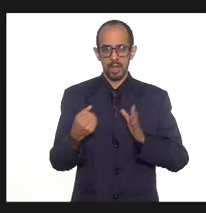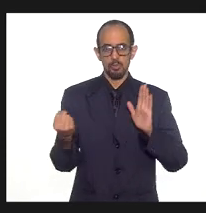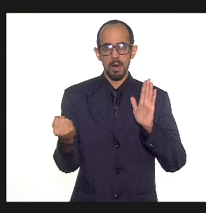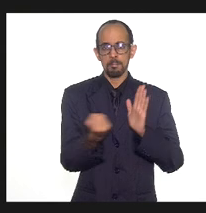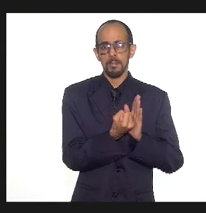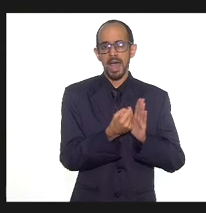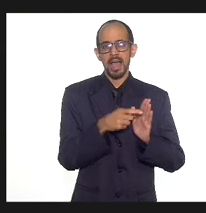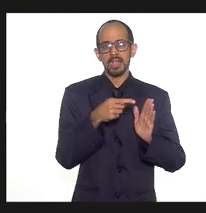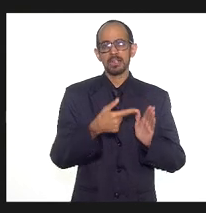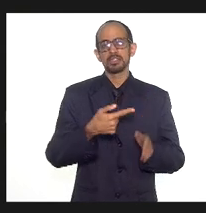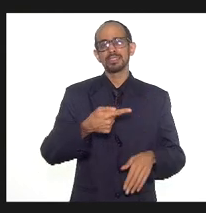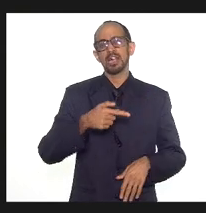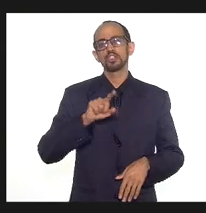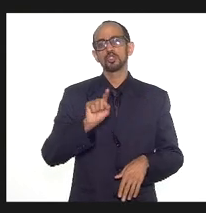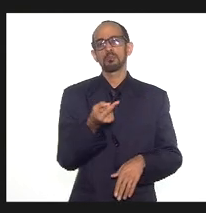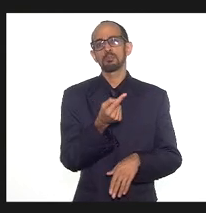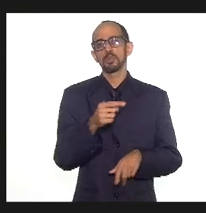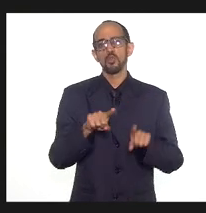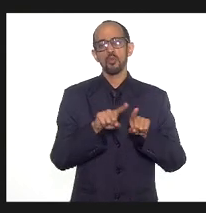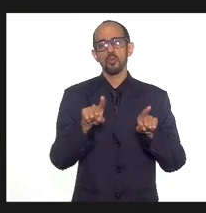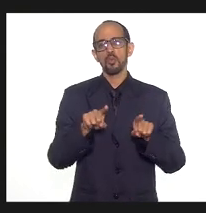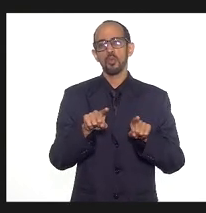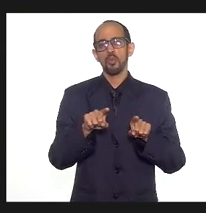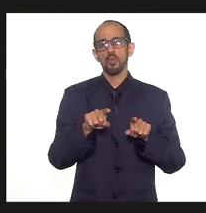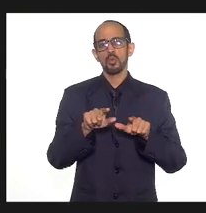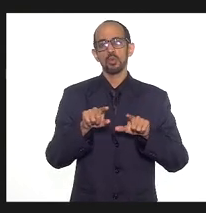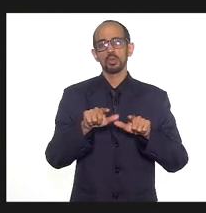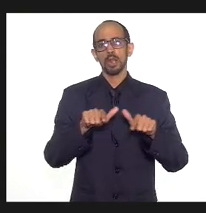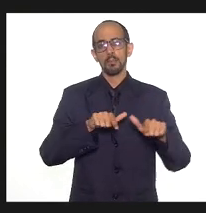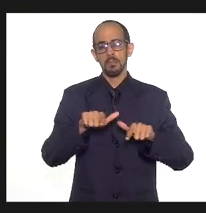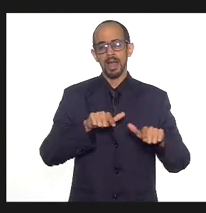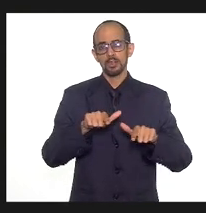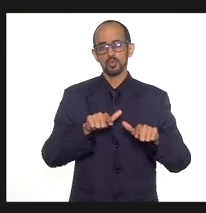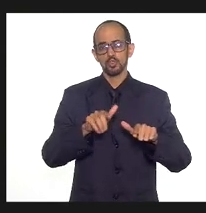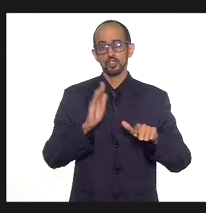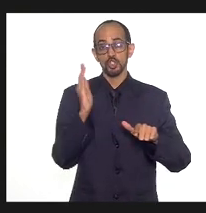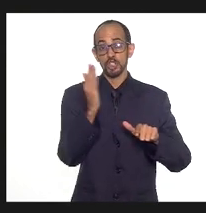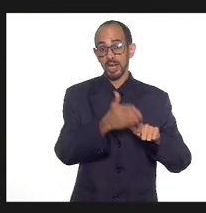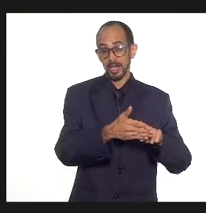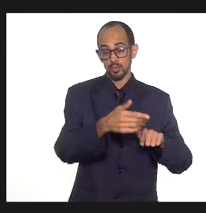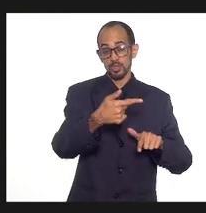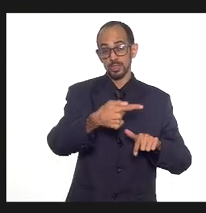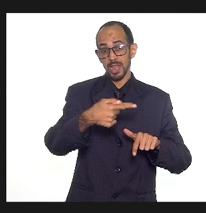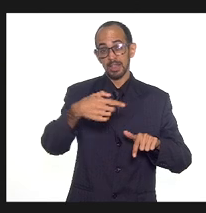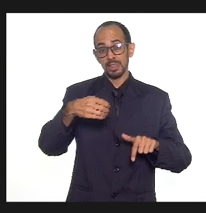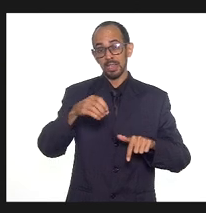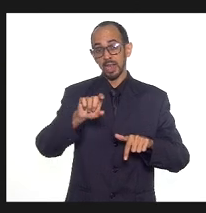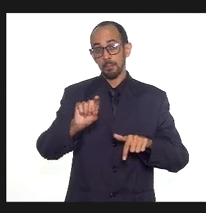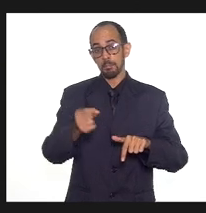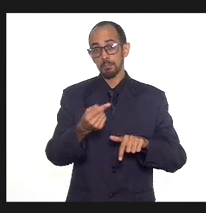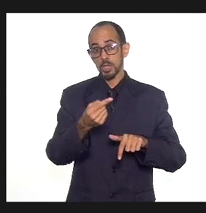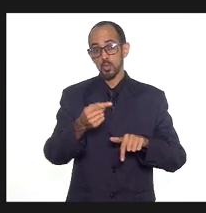mil empregos diretos e de 70 mil empregos indiretos. Então, a gente tem